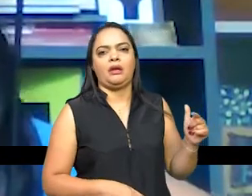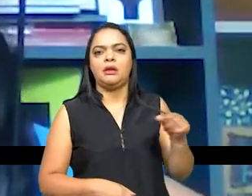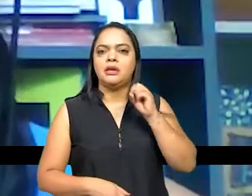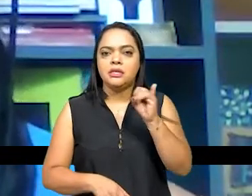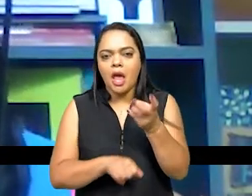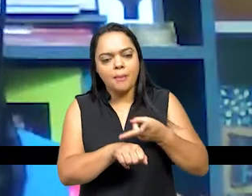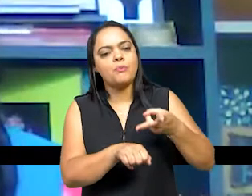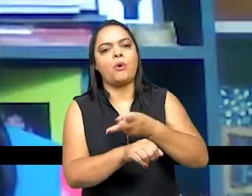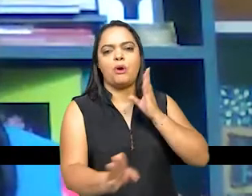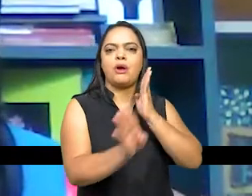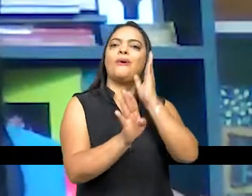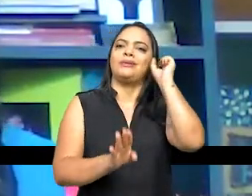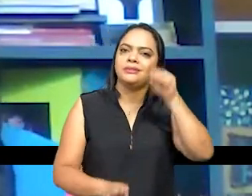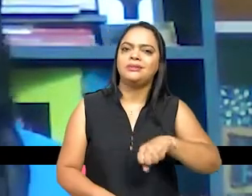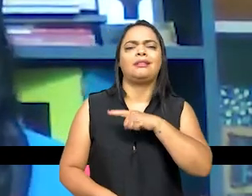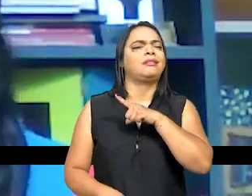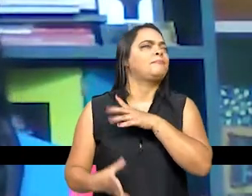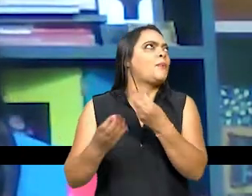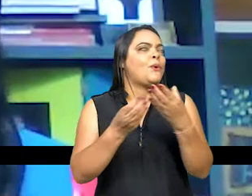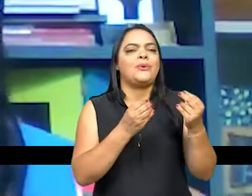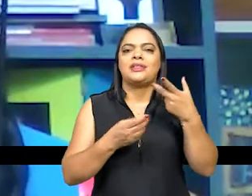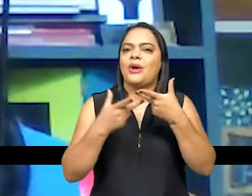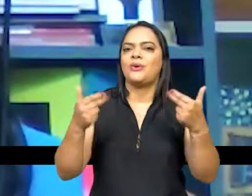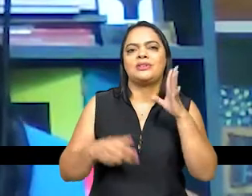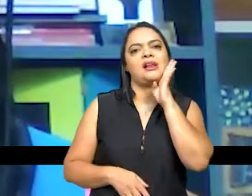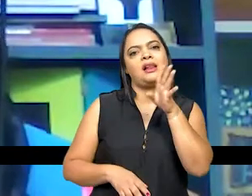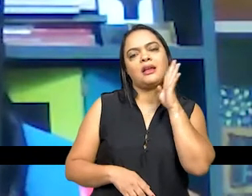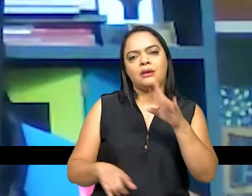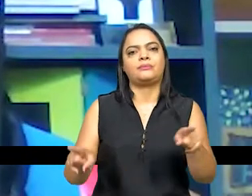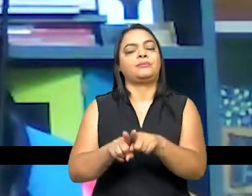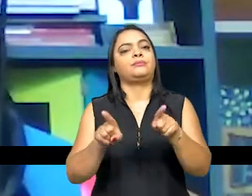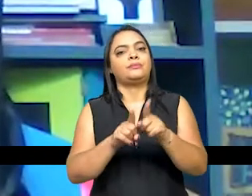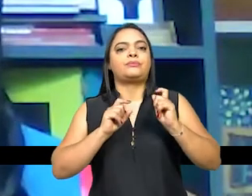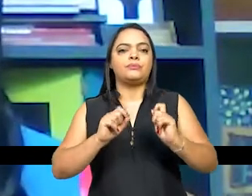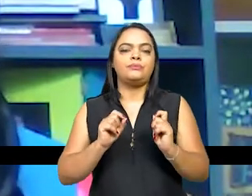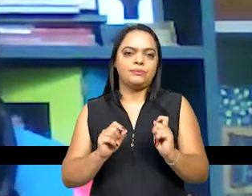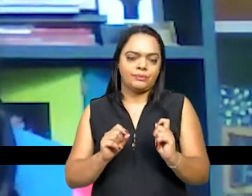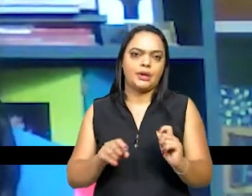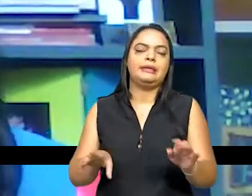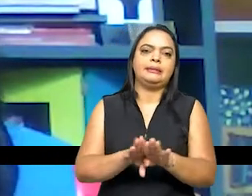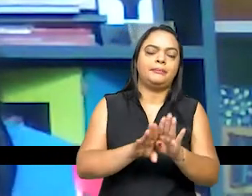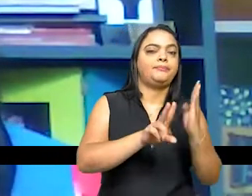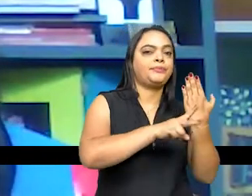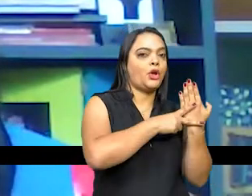porque tem coisa muito bacana, coisa muito legal. E tem também um outro